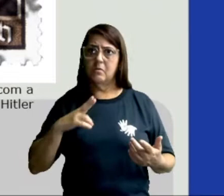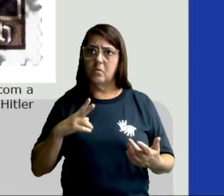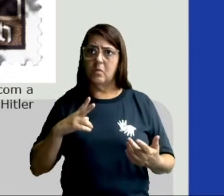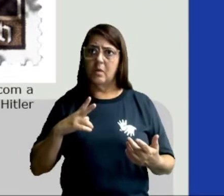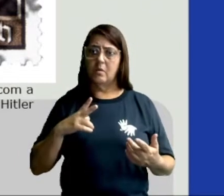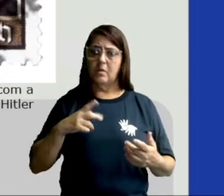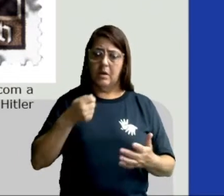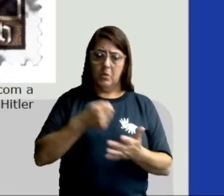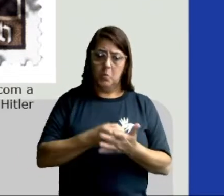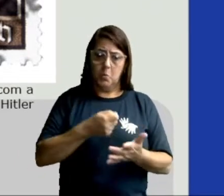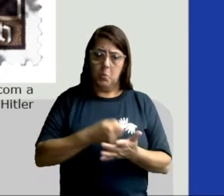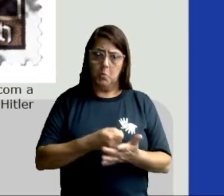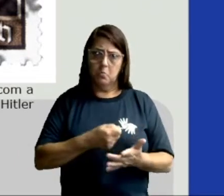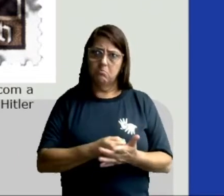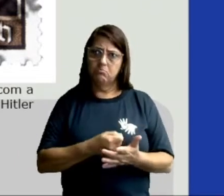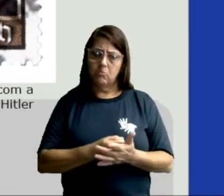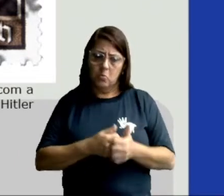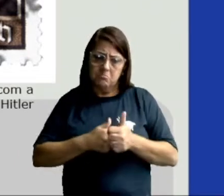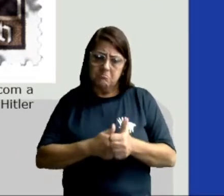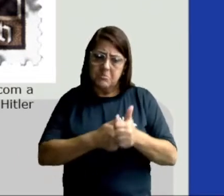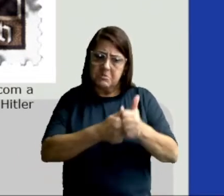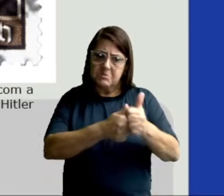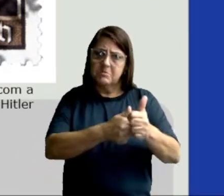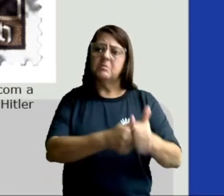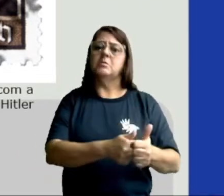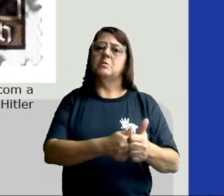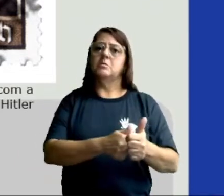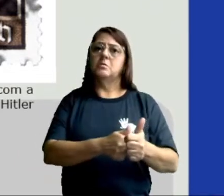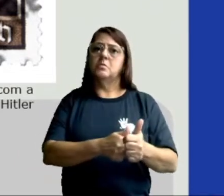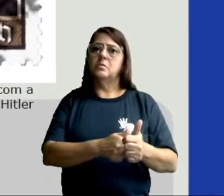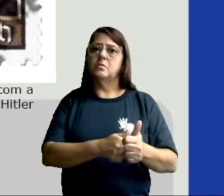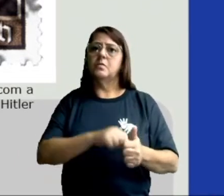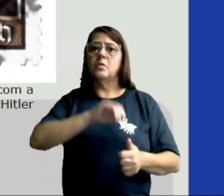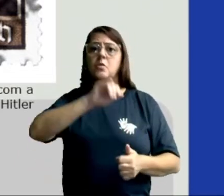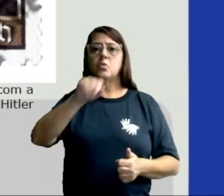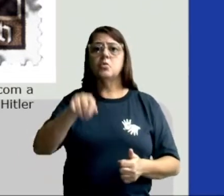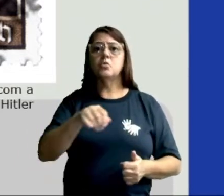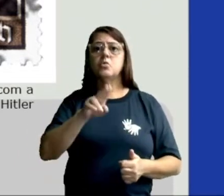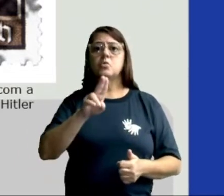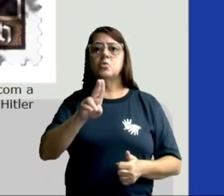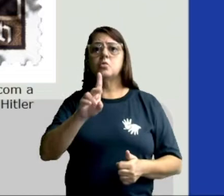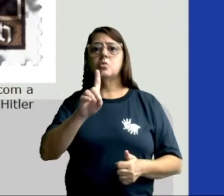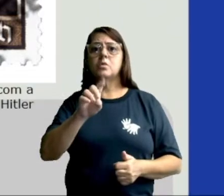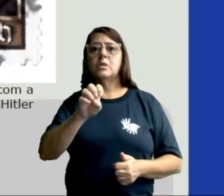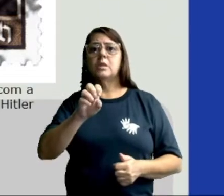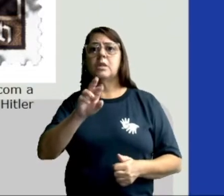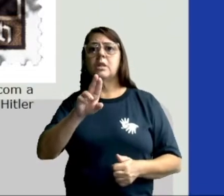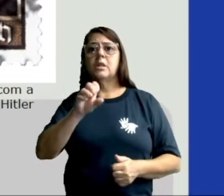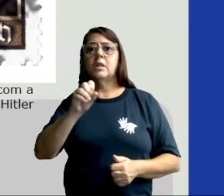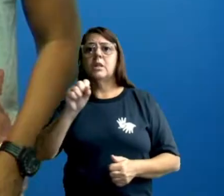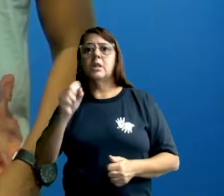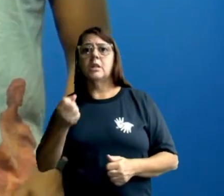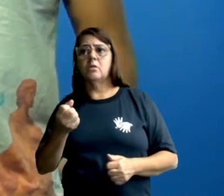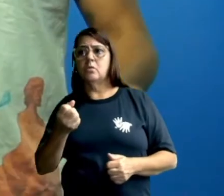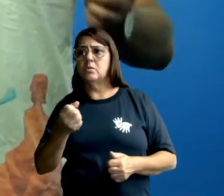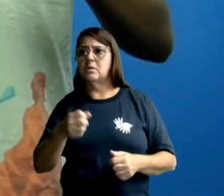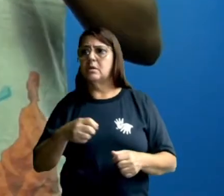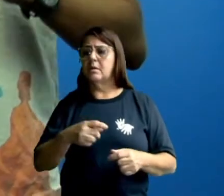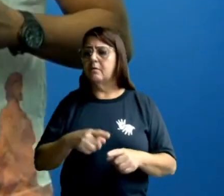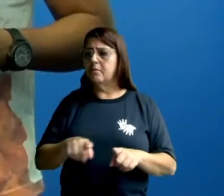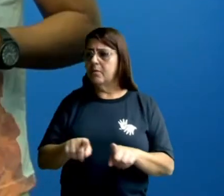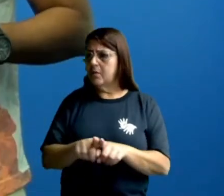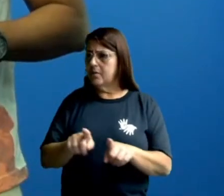foram duramente perseguidas, especialmente os judeus. Essa questão sobre as minorias étnicas vai